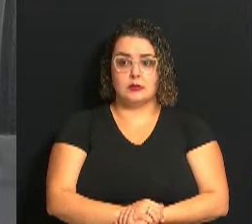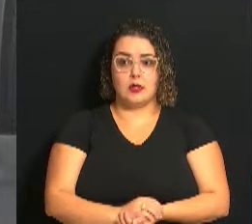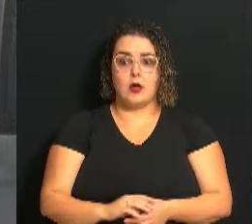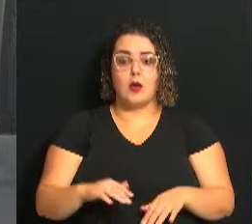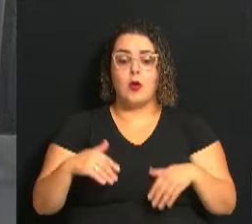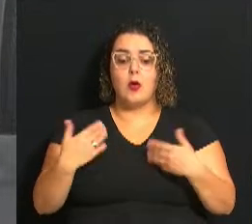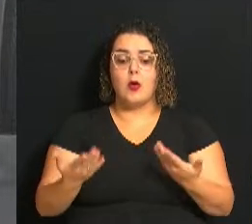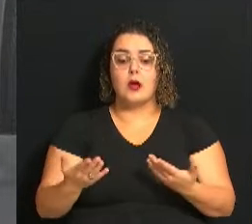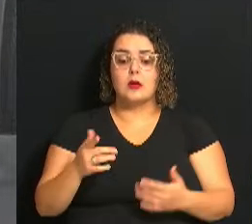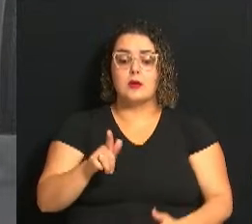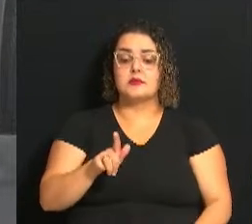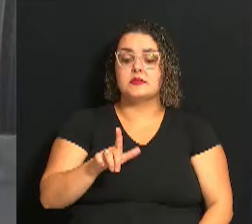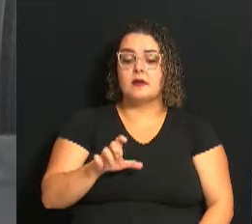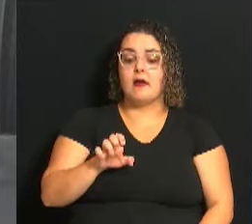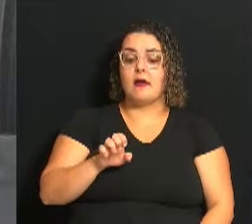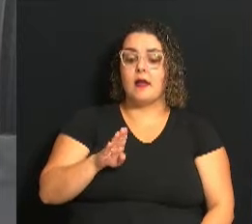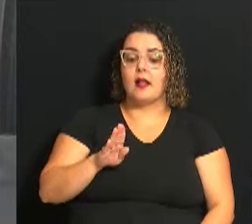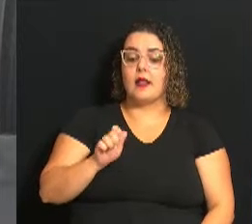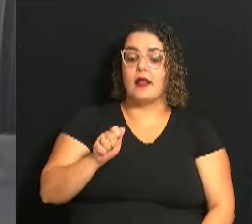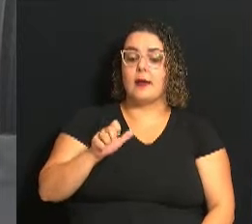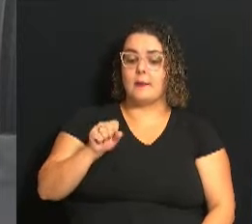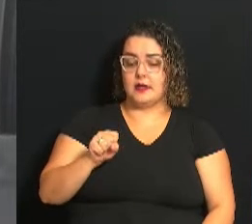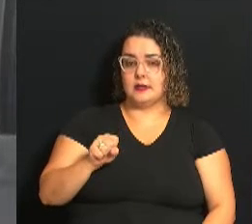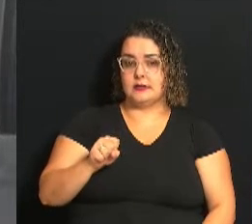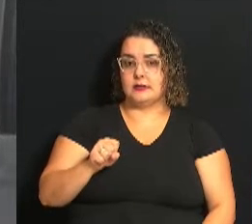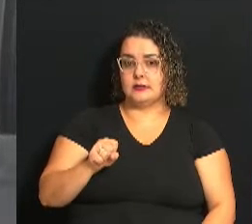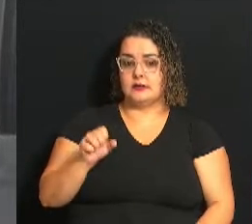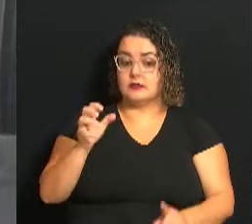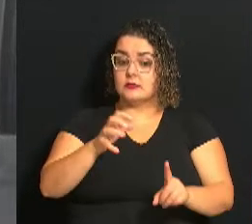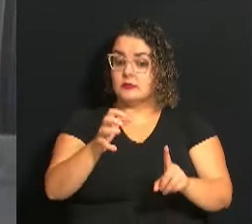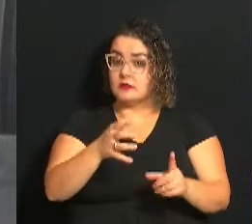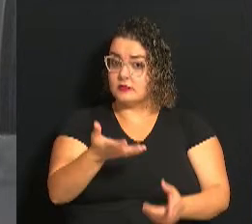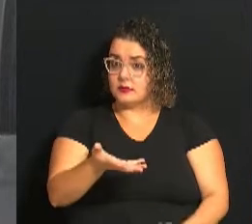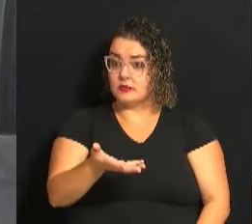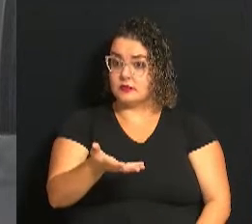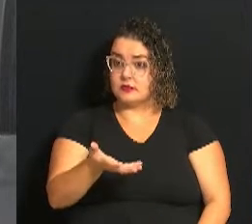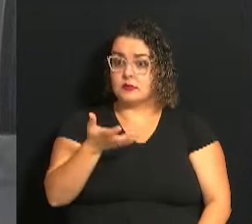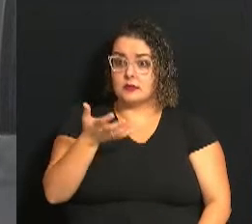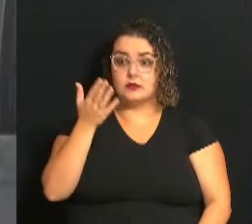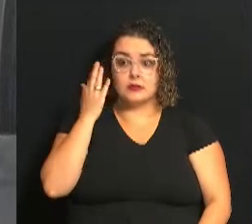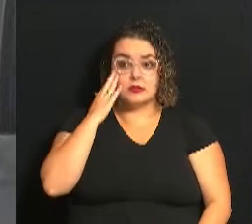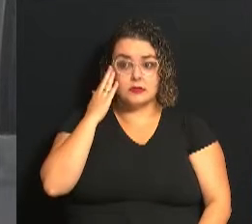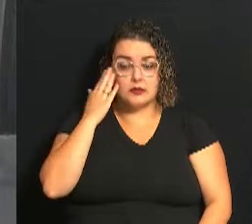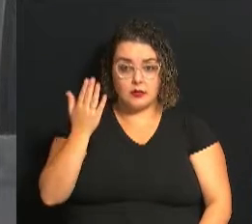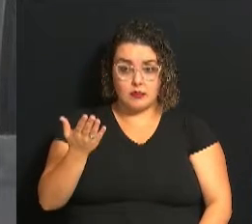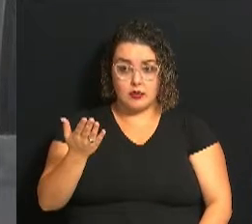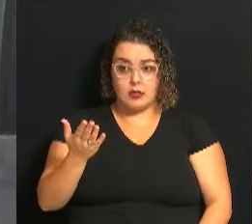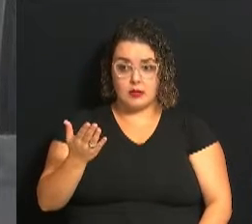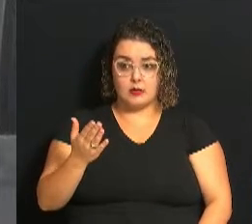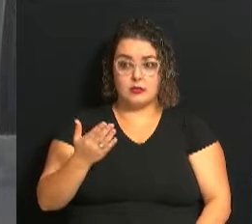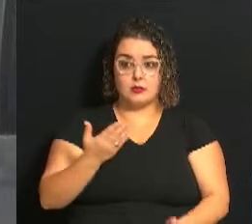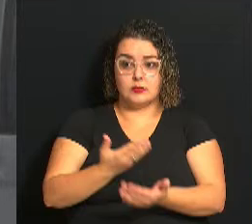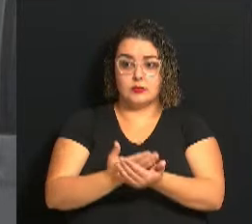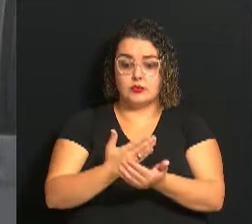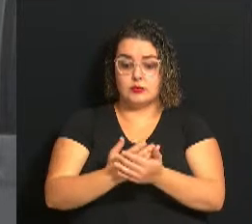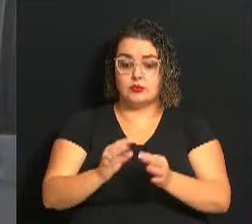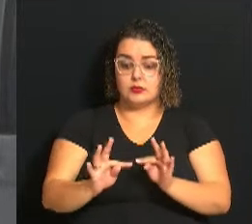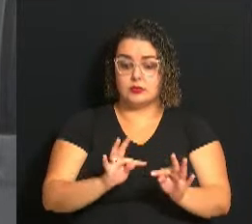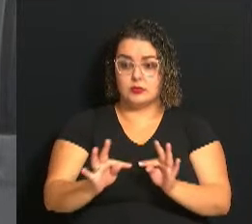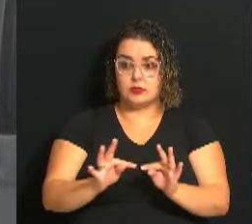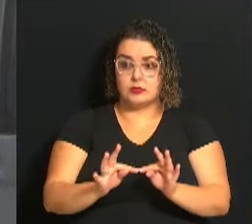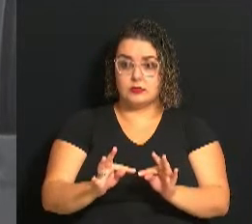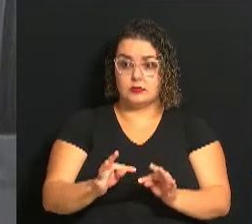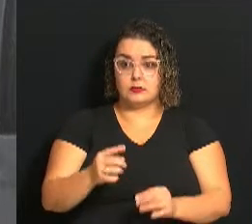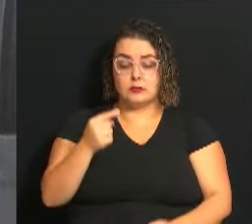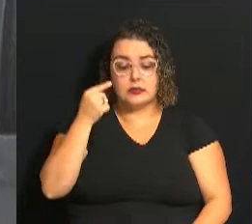atingidas por esse detalhamento. Gostaria de saber de um estudo técnico que me desse noção